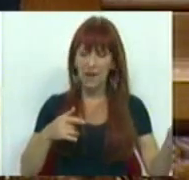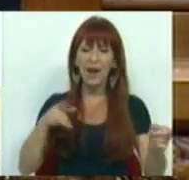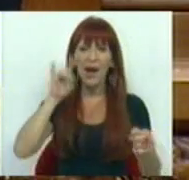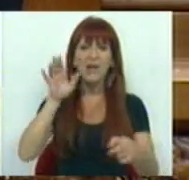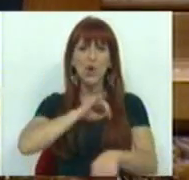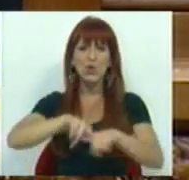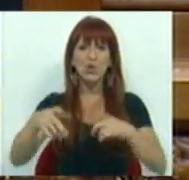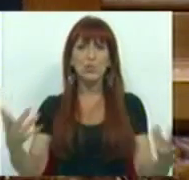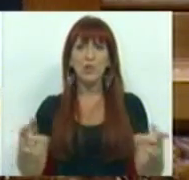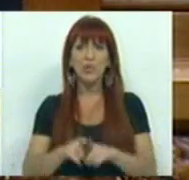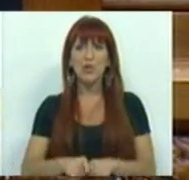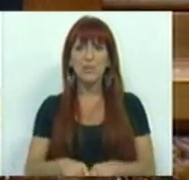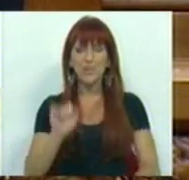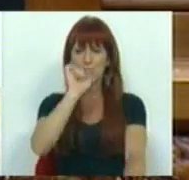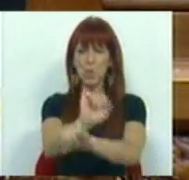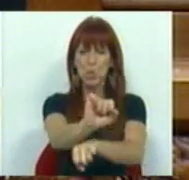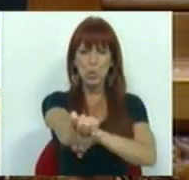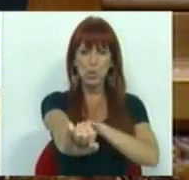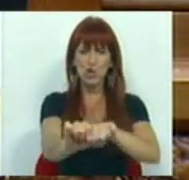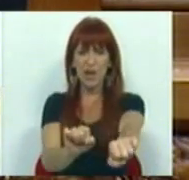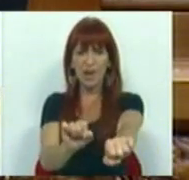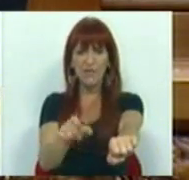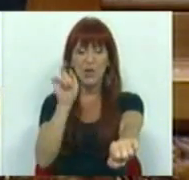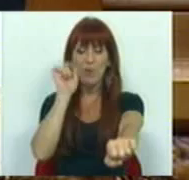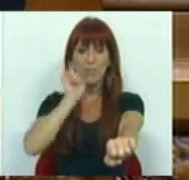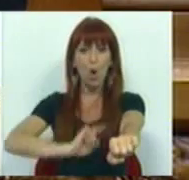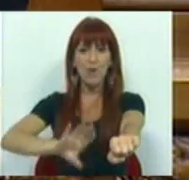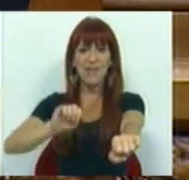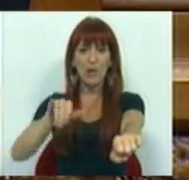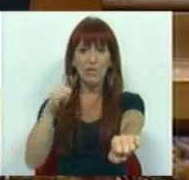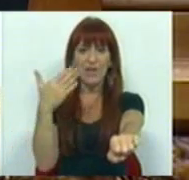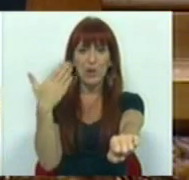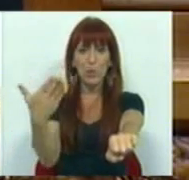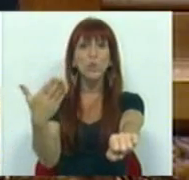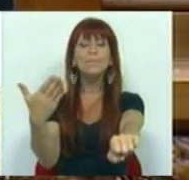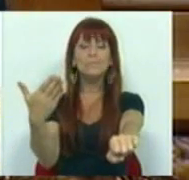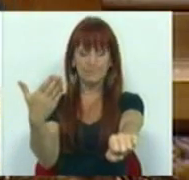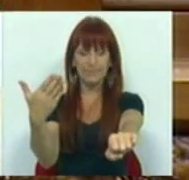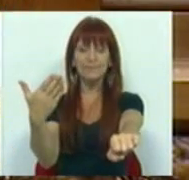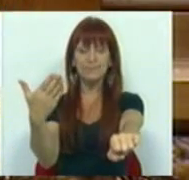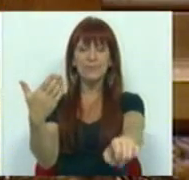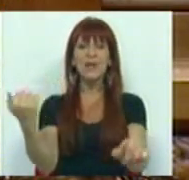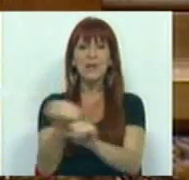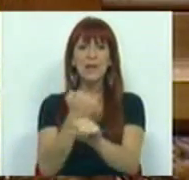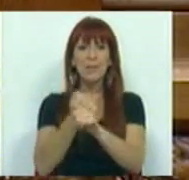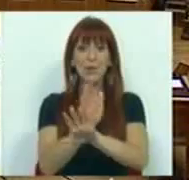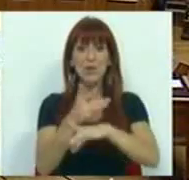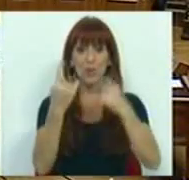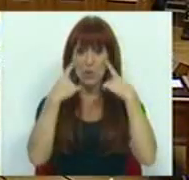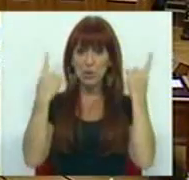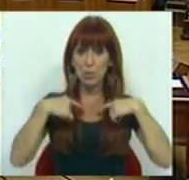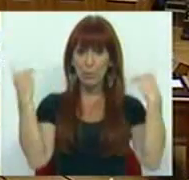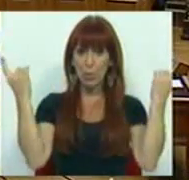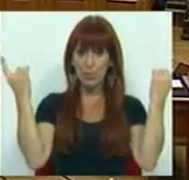senhores deputados, os escravos e as escravas do século XXI, que trabalham no setor